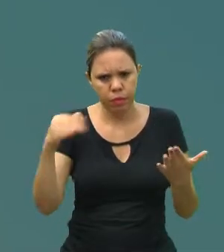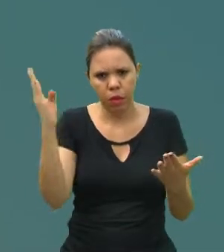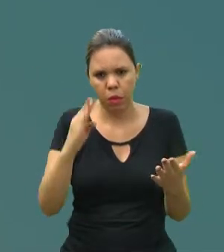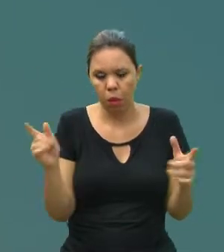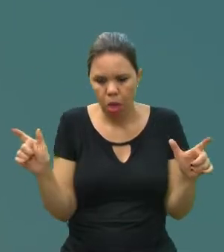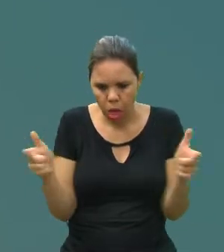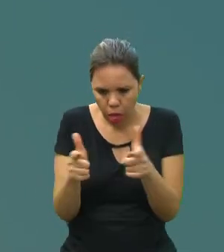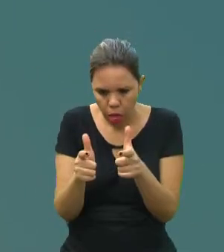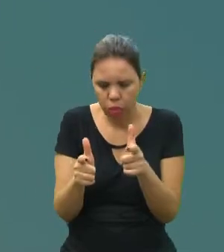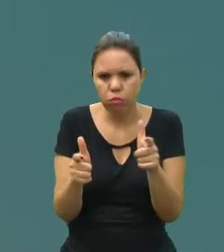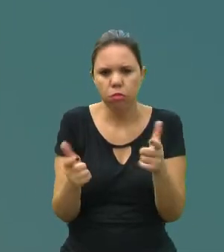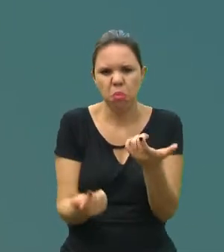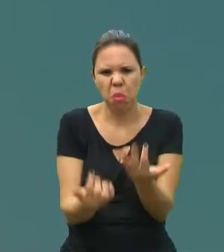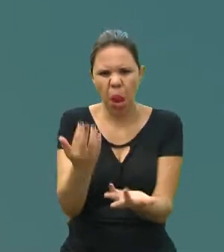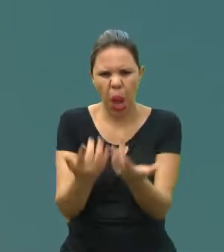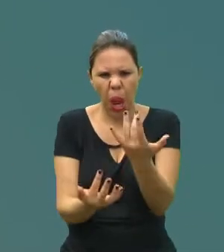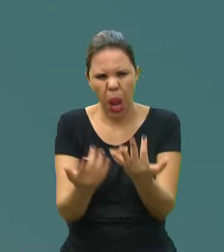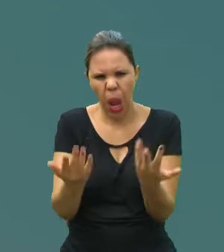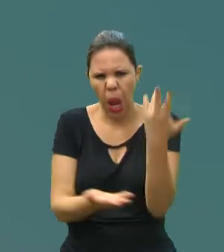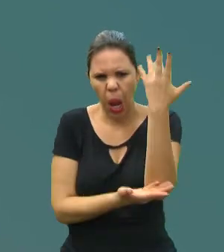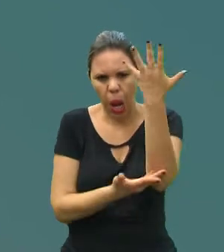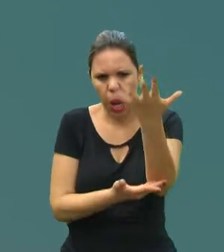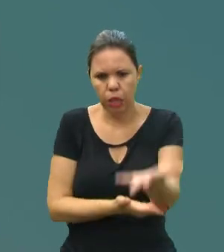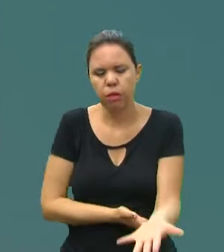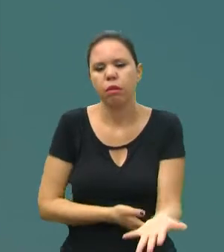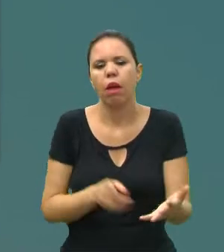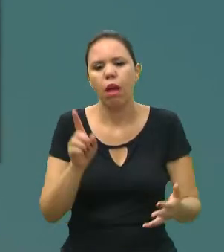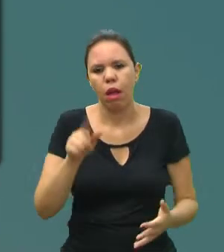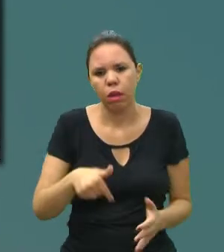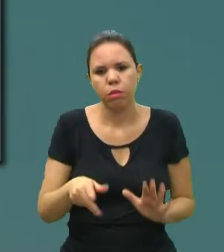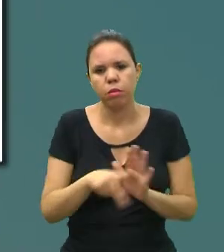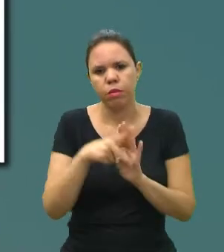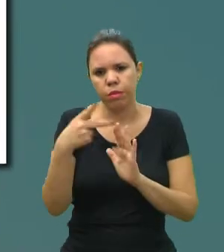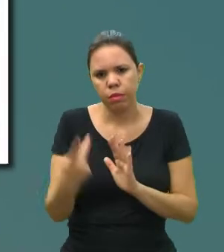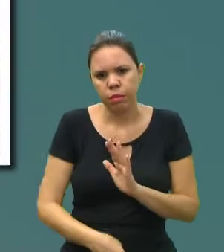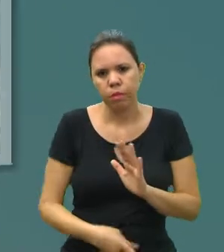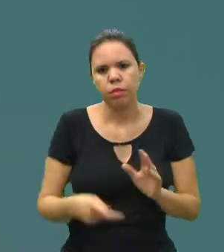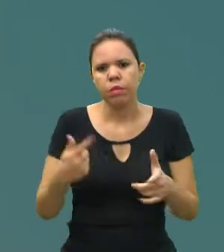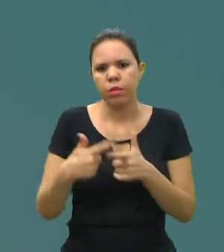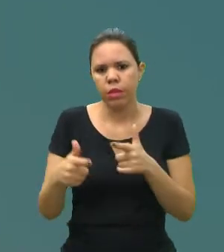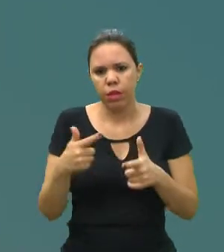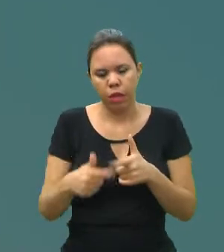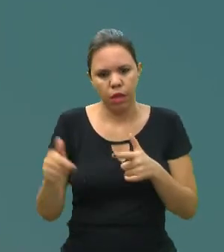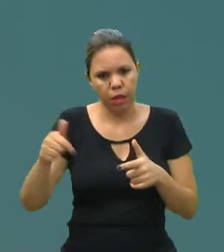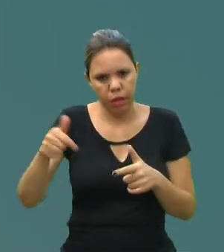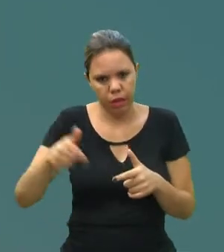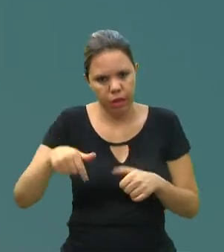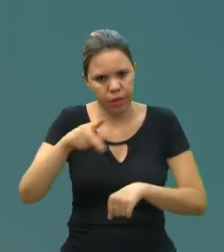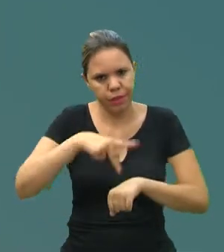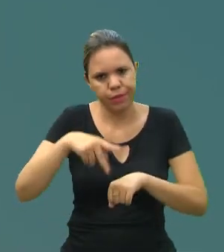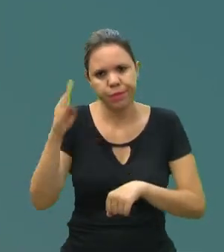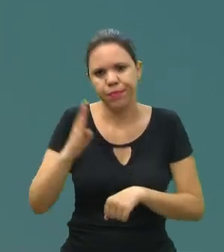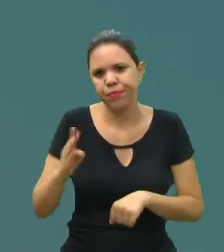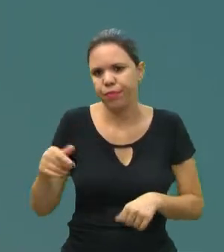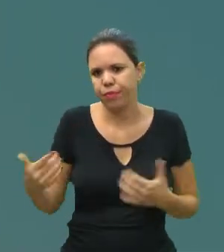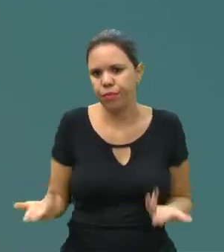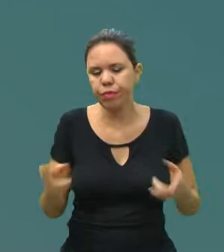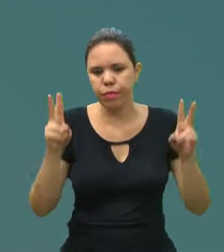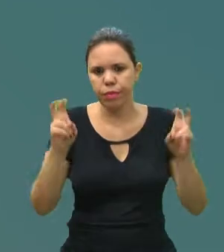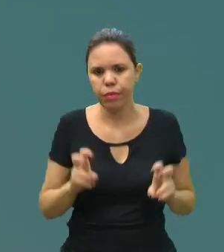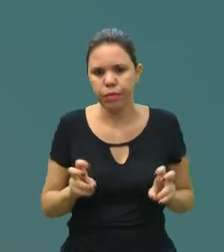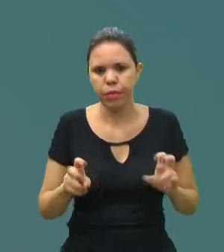para a diminuição do desmatamento. Então, isso é um próprio dilema do nosso país